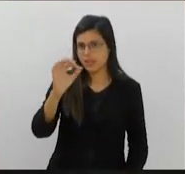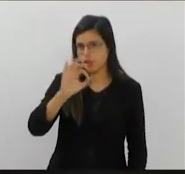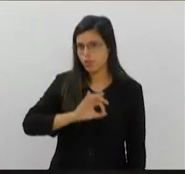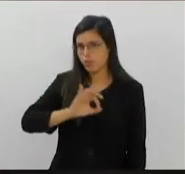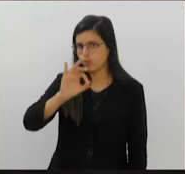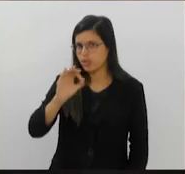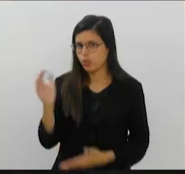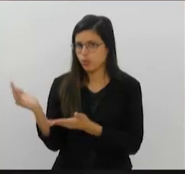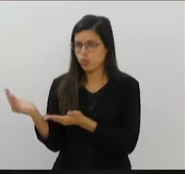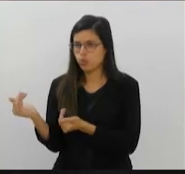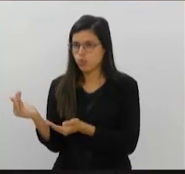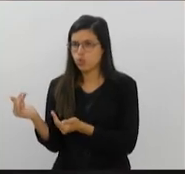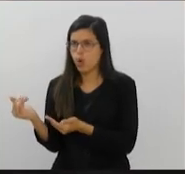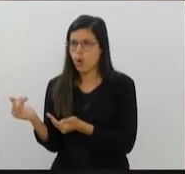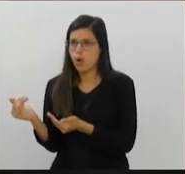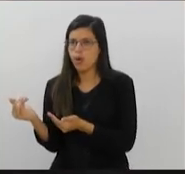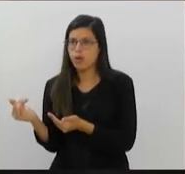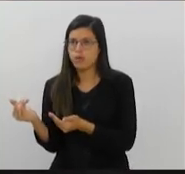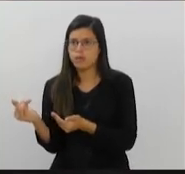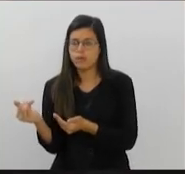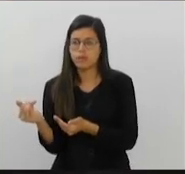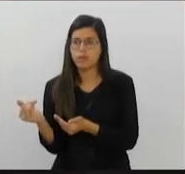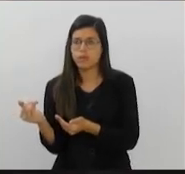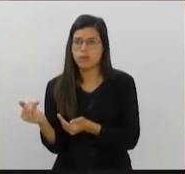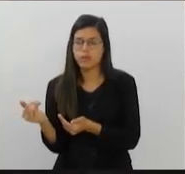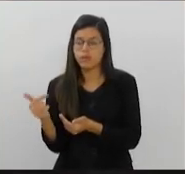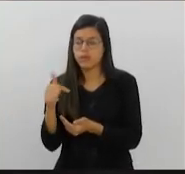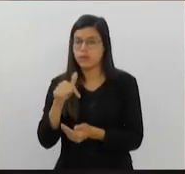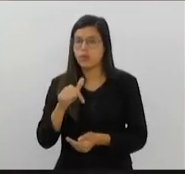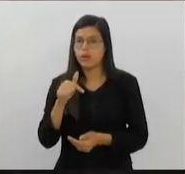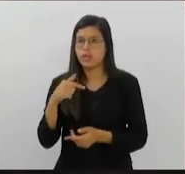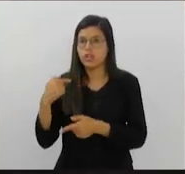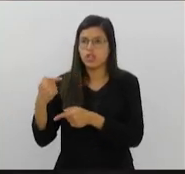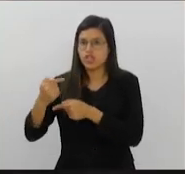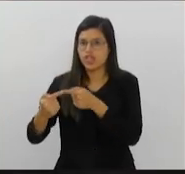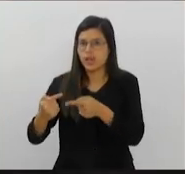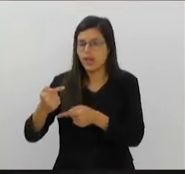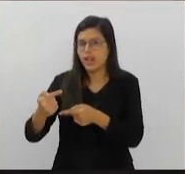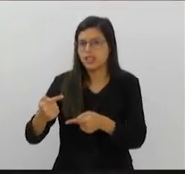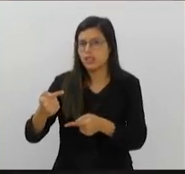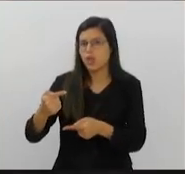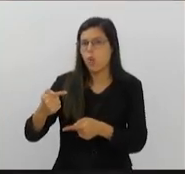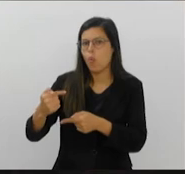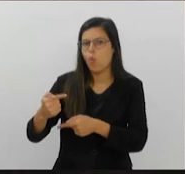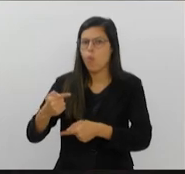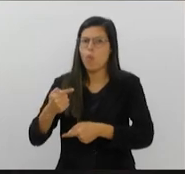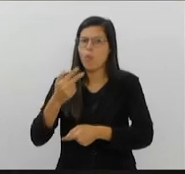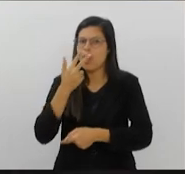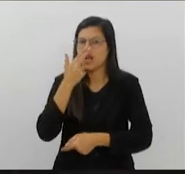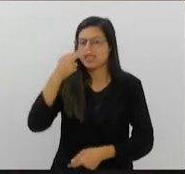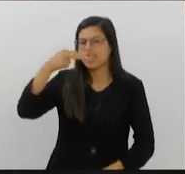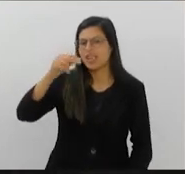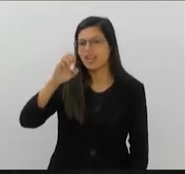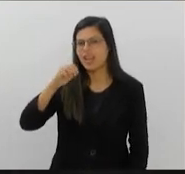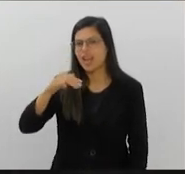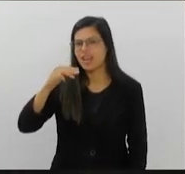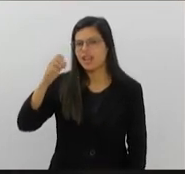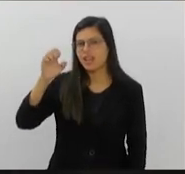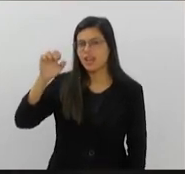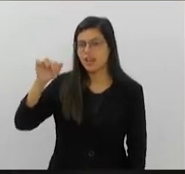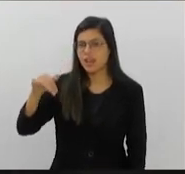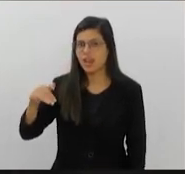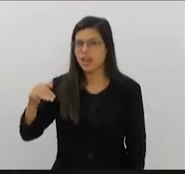37% dos jovens estão classificados na famosa geração nem-nem, né? Nem estudam e nem trabalham. Isso aumenta de uma